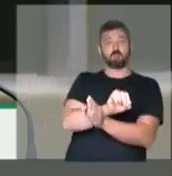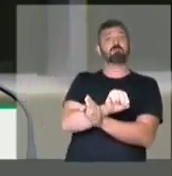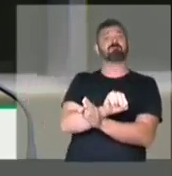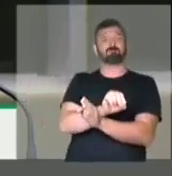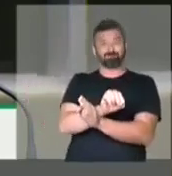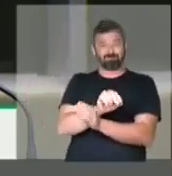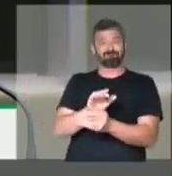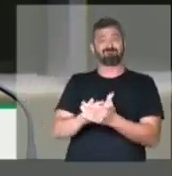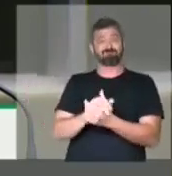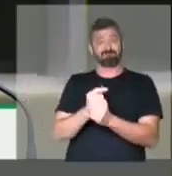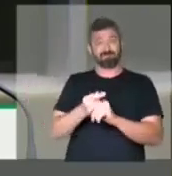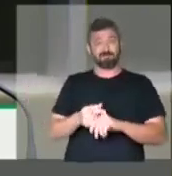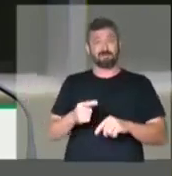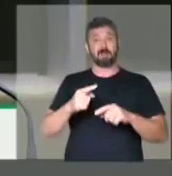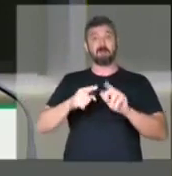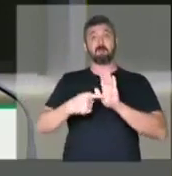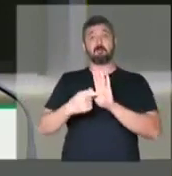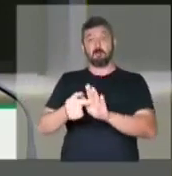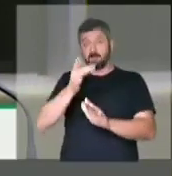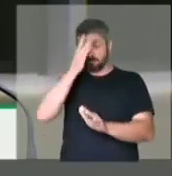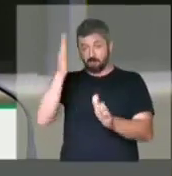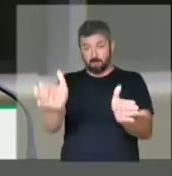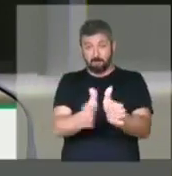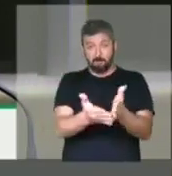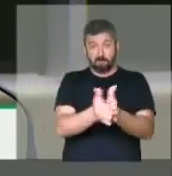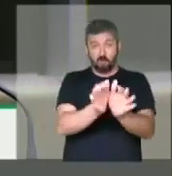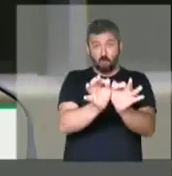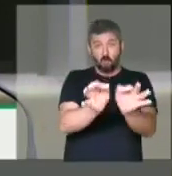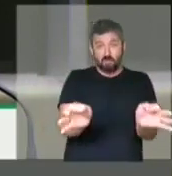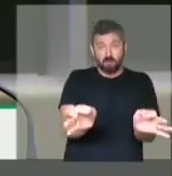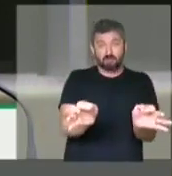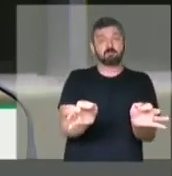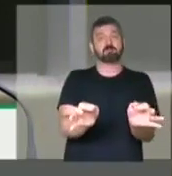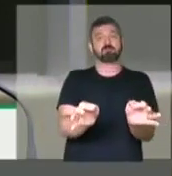mostrando que as pessoas mais humildes